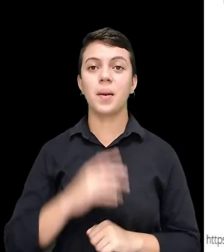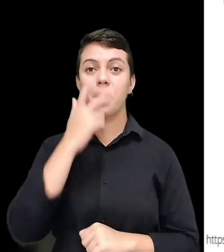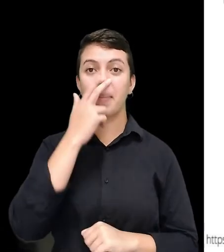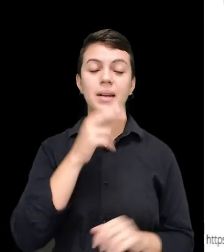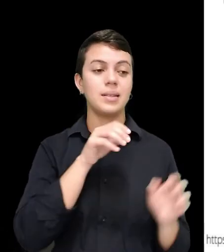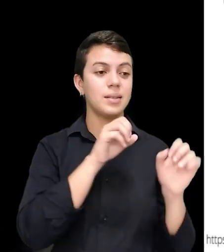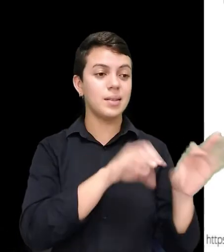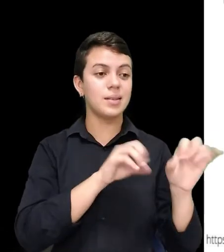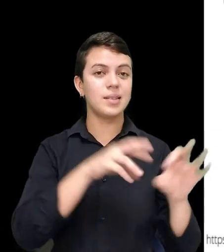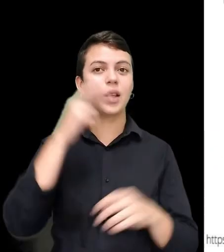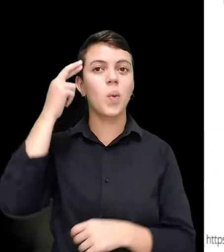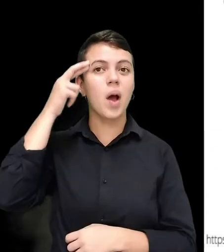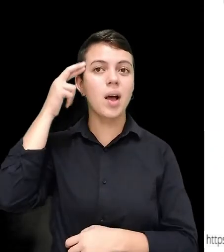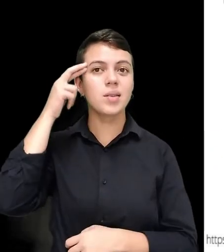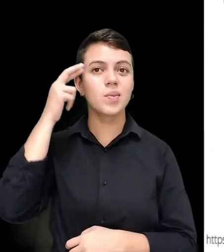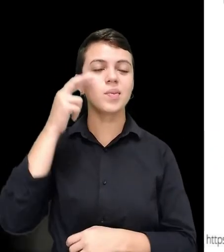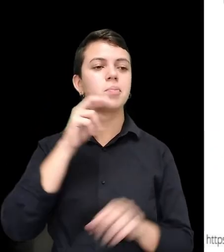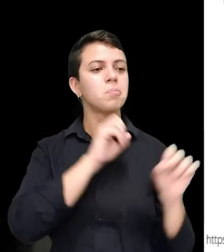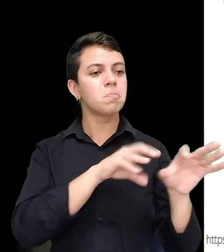ensino, né?